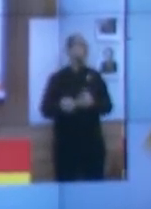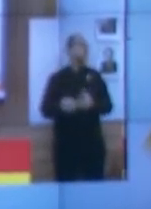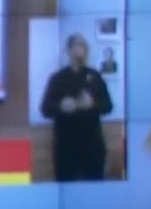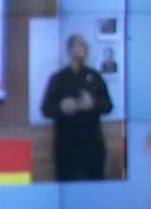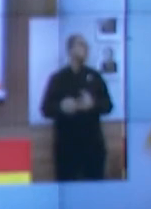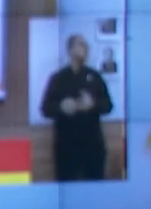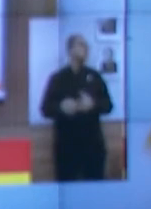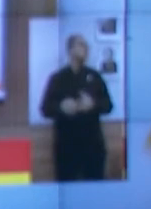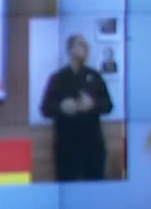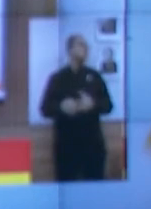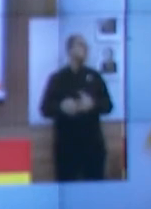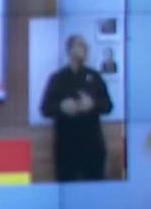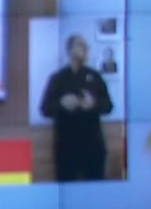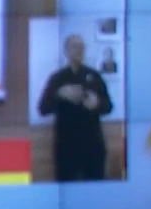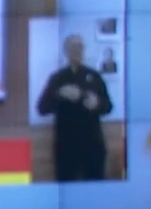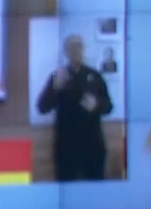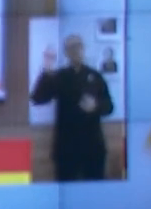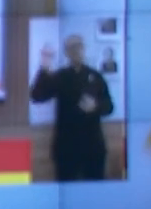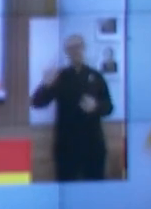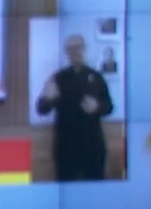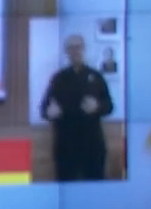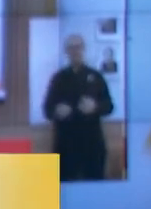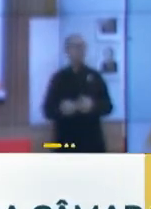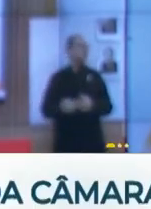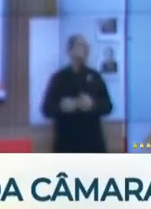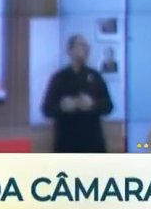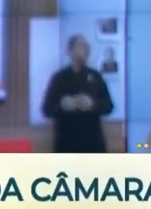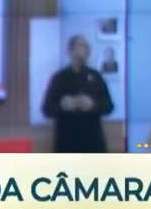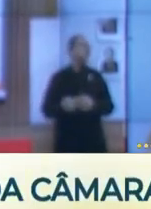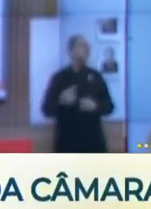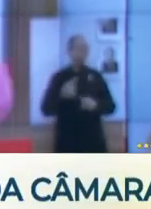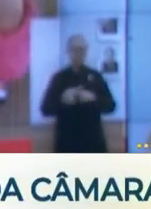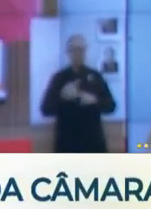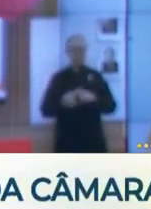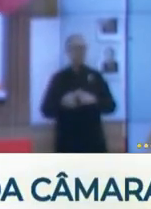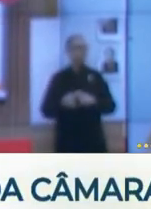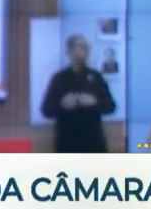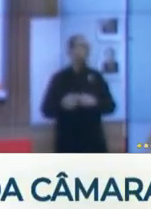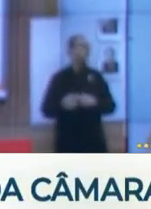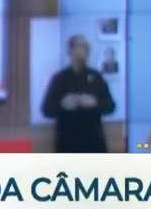ela, por ter um filho com deficiência.